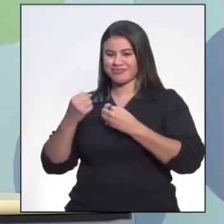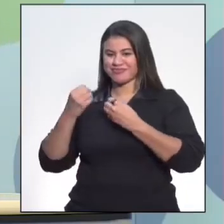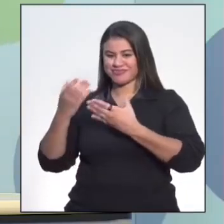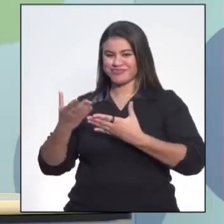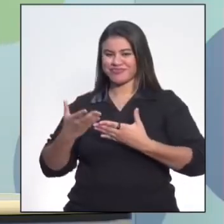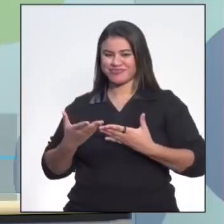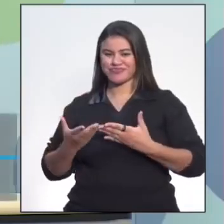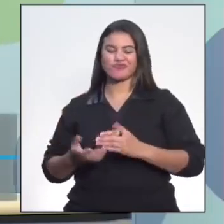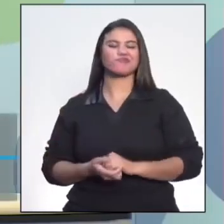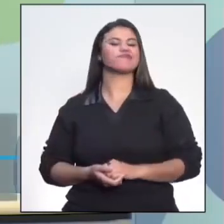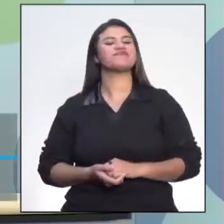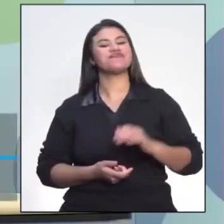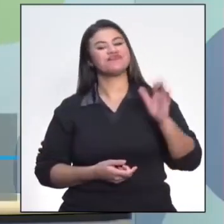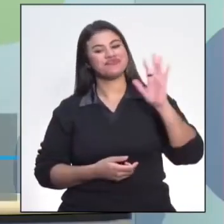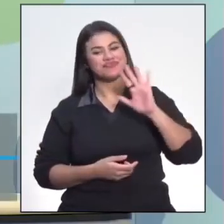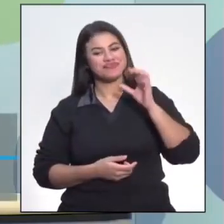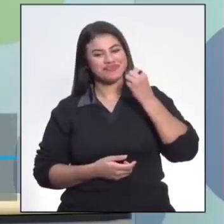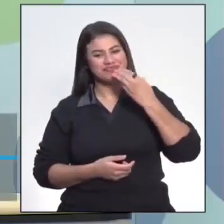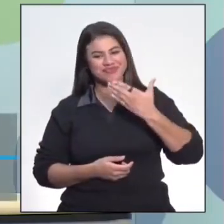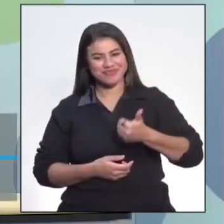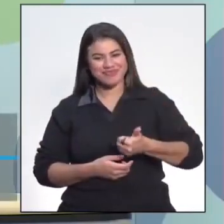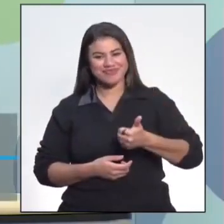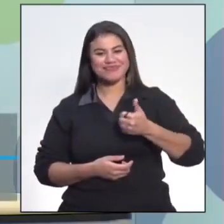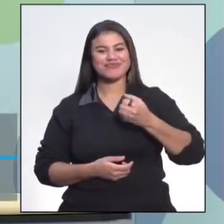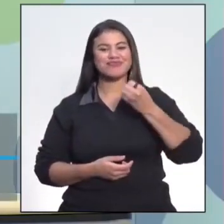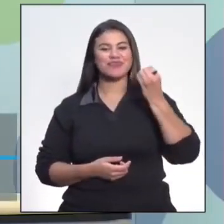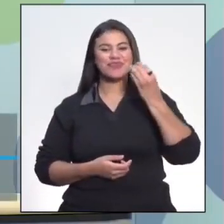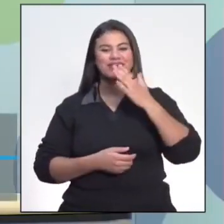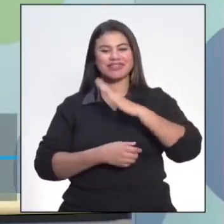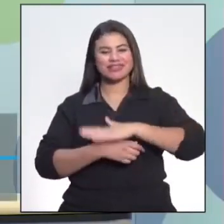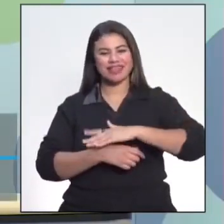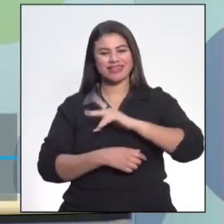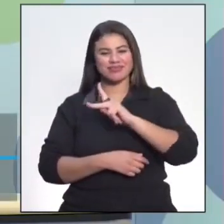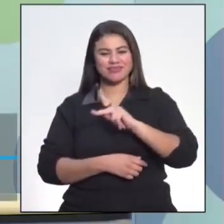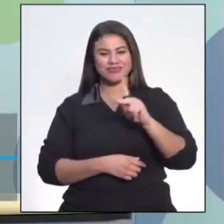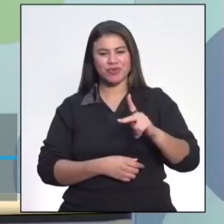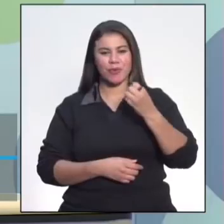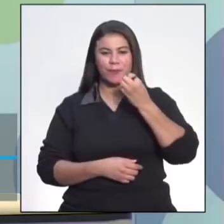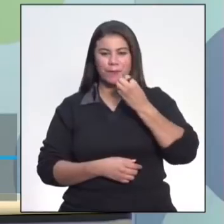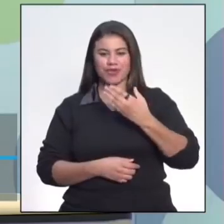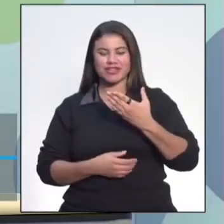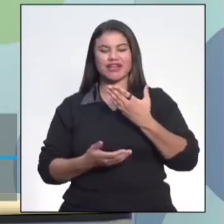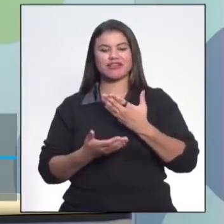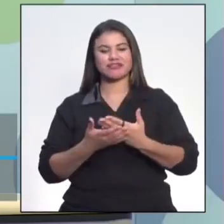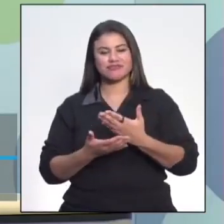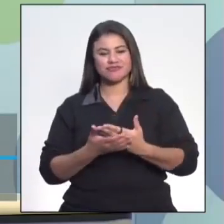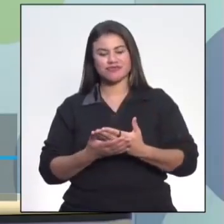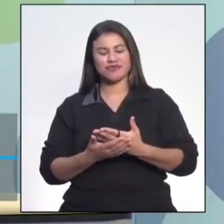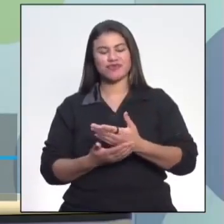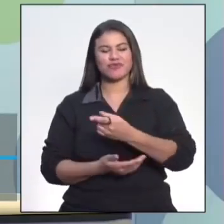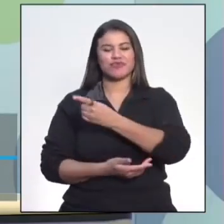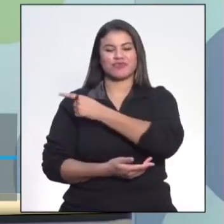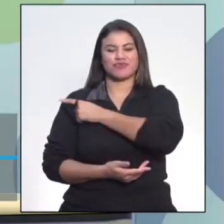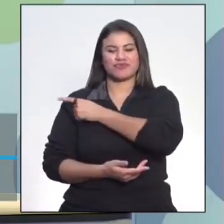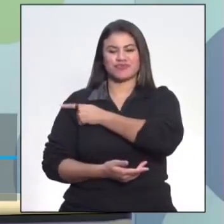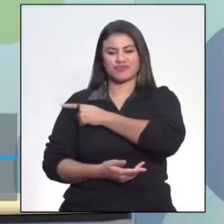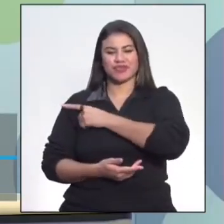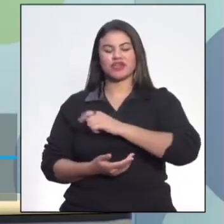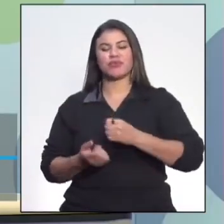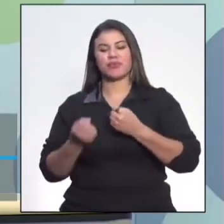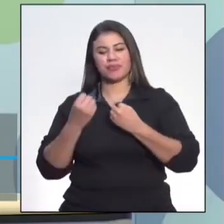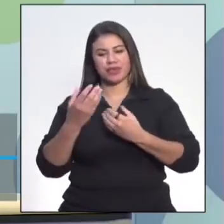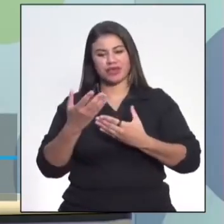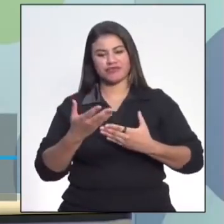bem-vinda. Oi, tudo bem? Boa tarde, professora Roberta. Boa tarde, alunos da primeira série do ensino médio. Sejam bem-vindos.